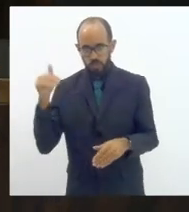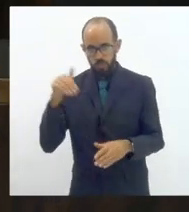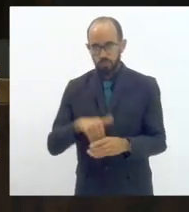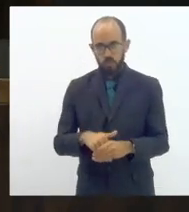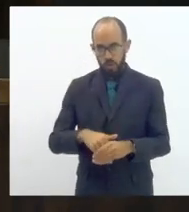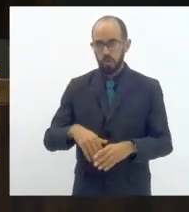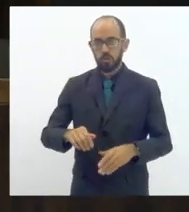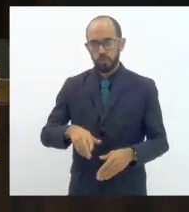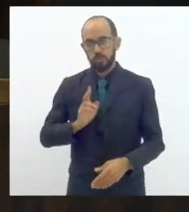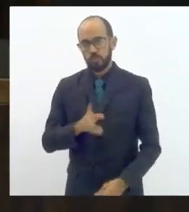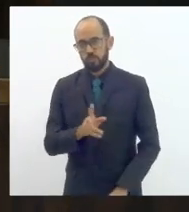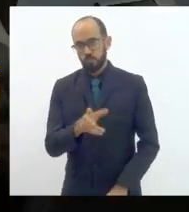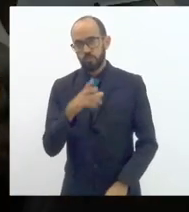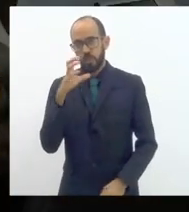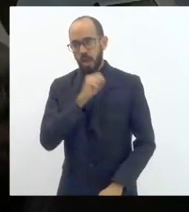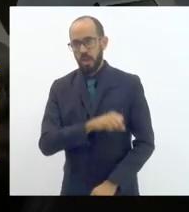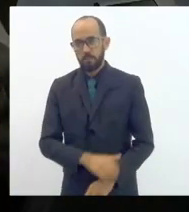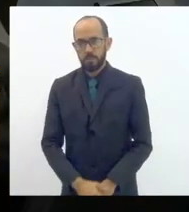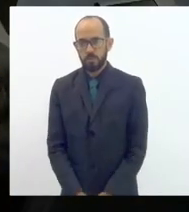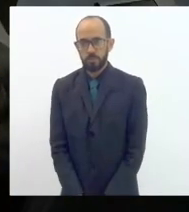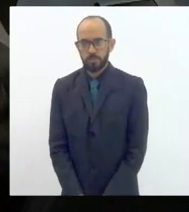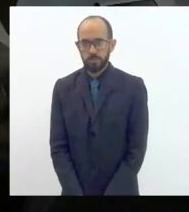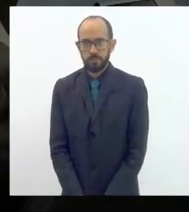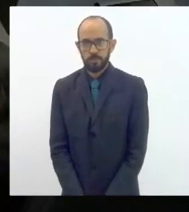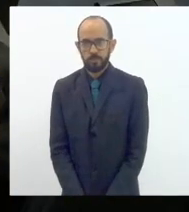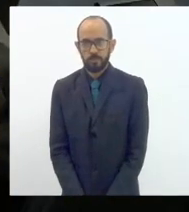com mais lisura.